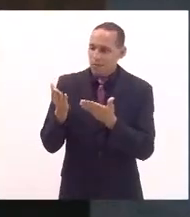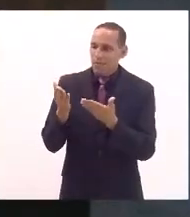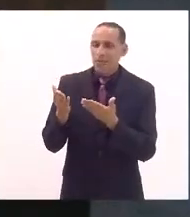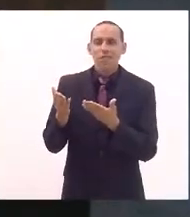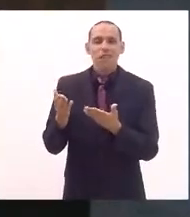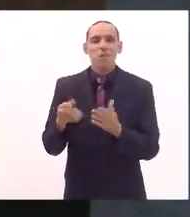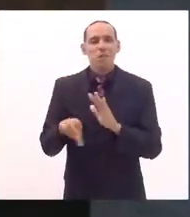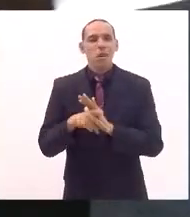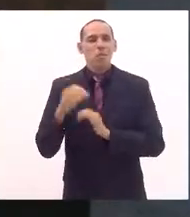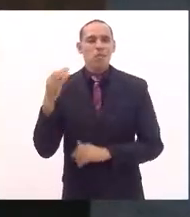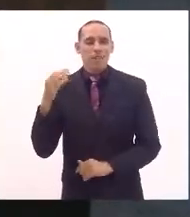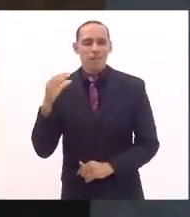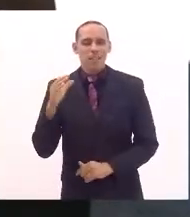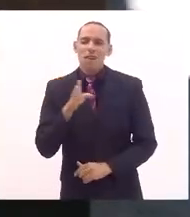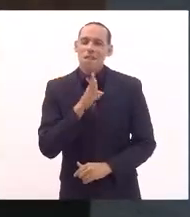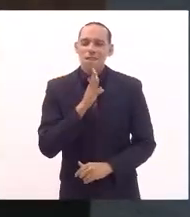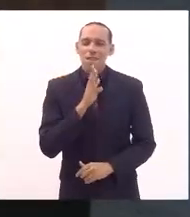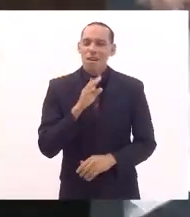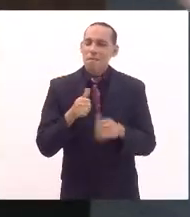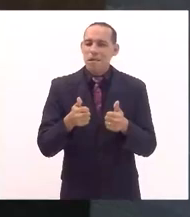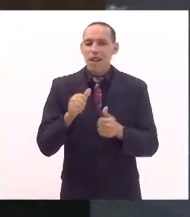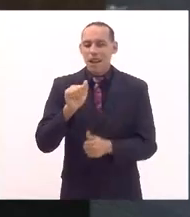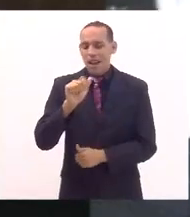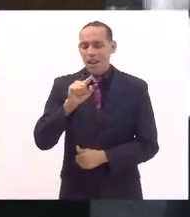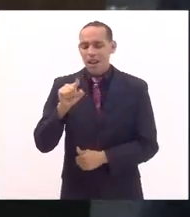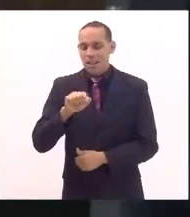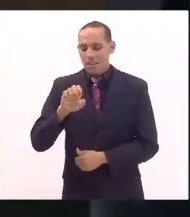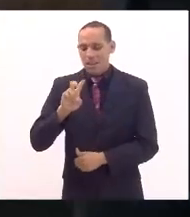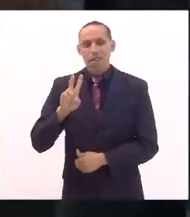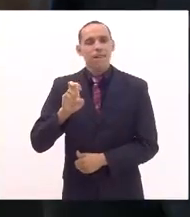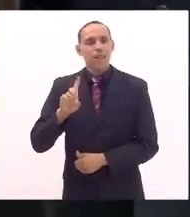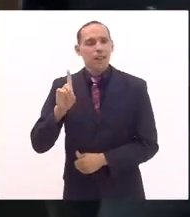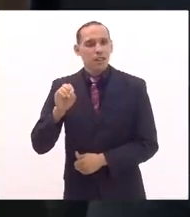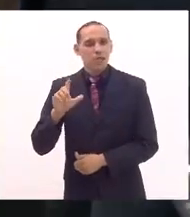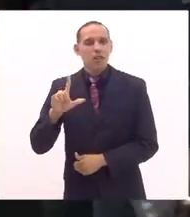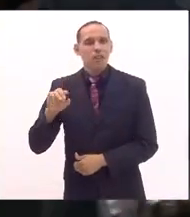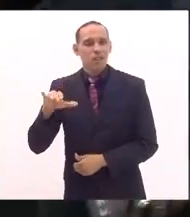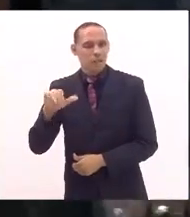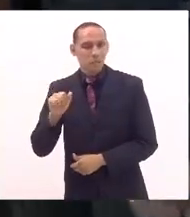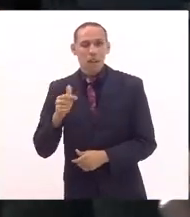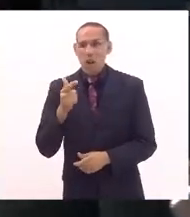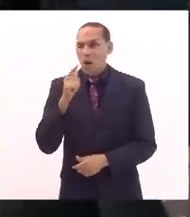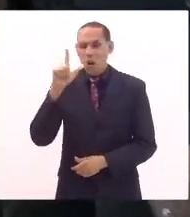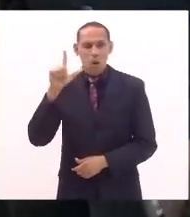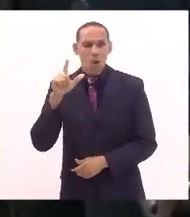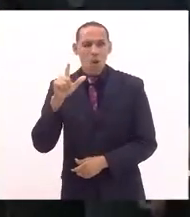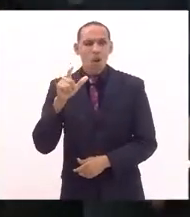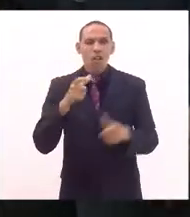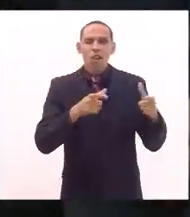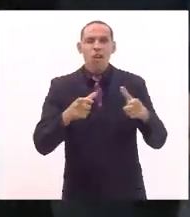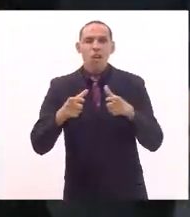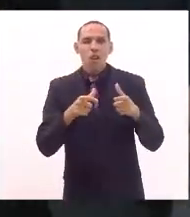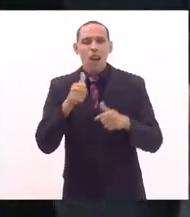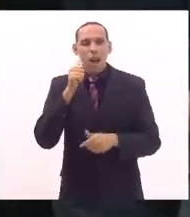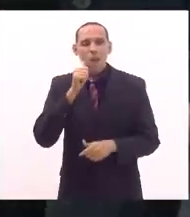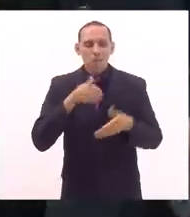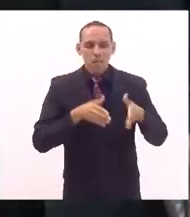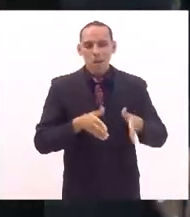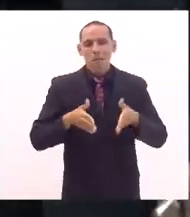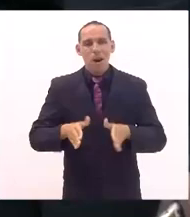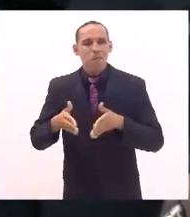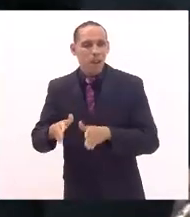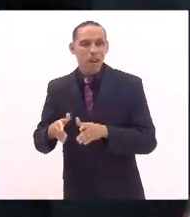você adaptado de Niterói conhece bem o Azevedo Lima né mas não só tantas outras maternidades que não